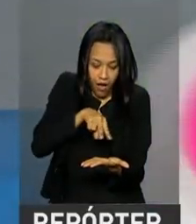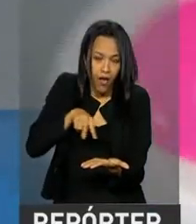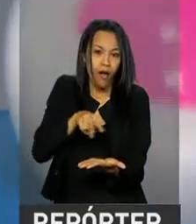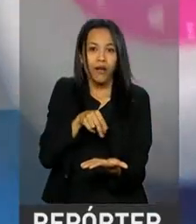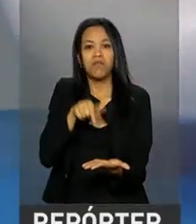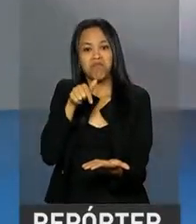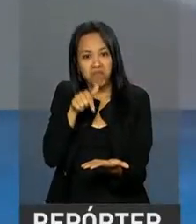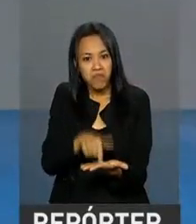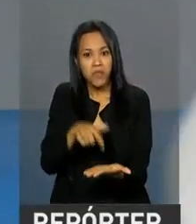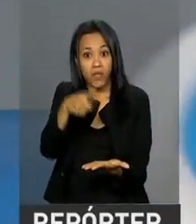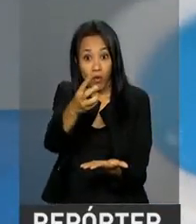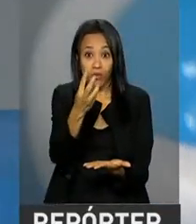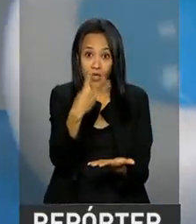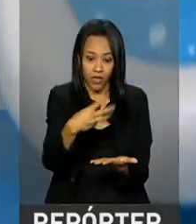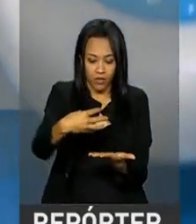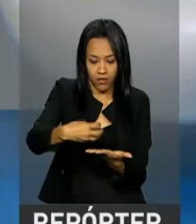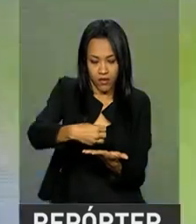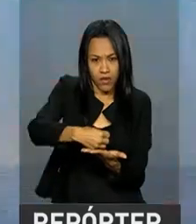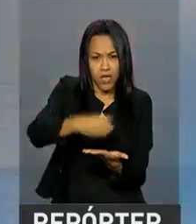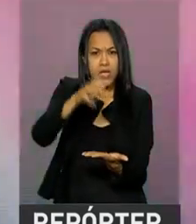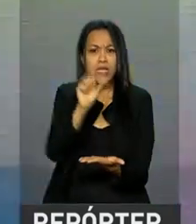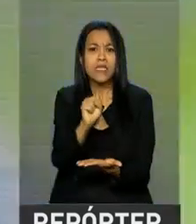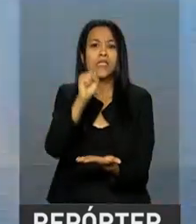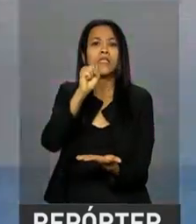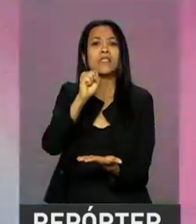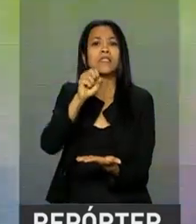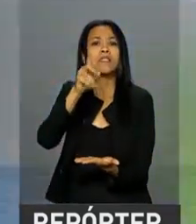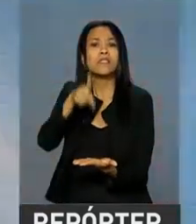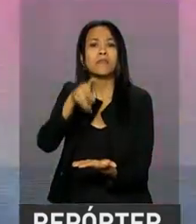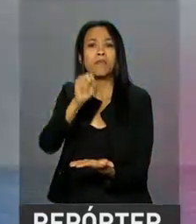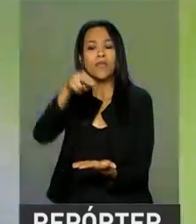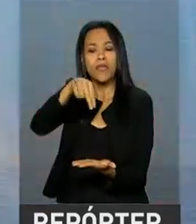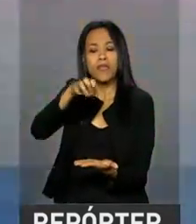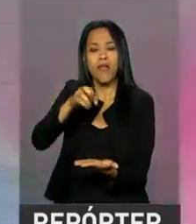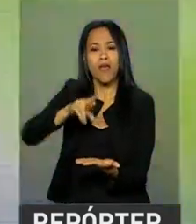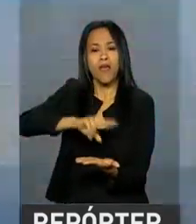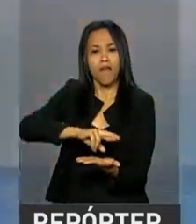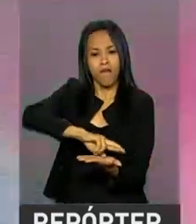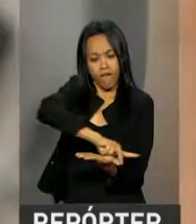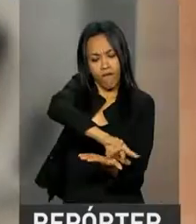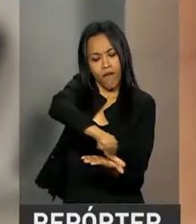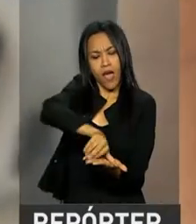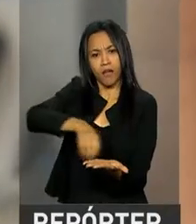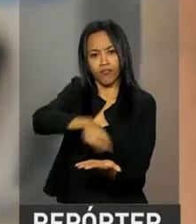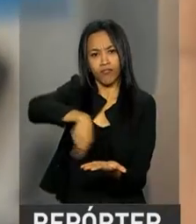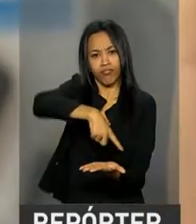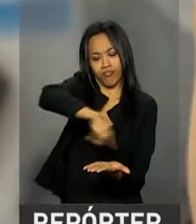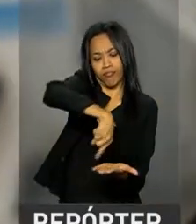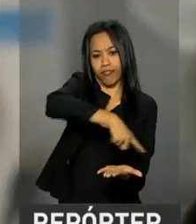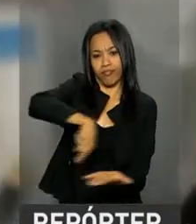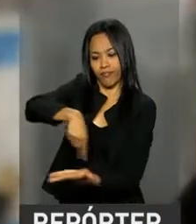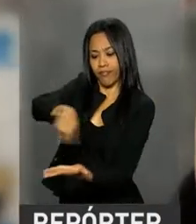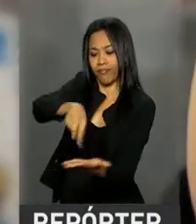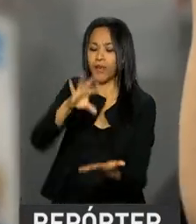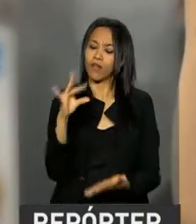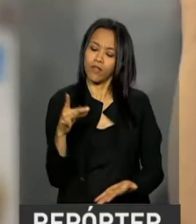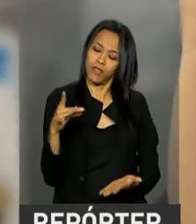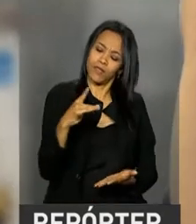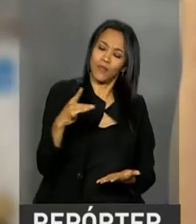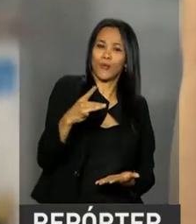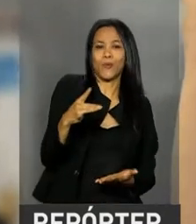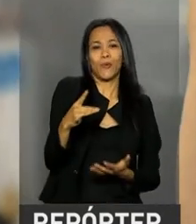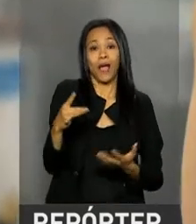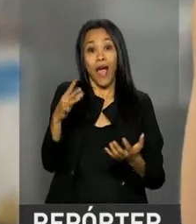Com três pontas, a graça do hand spinner é fazê-los girar em diversas posições. Assim, o brinquedo tem